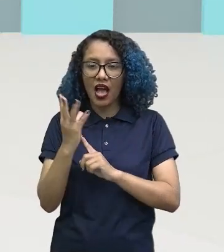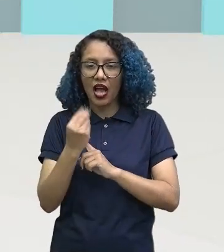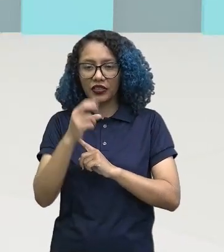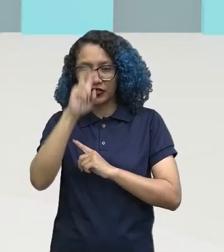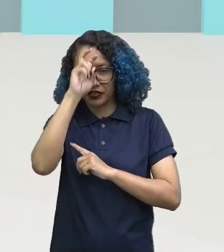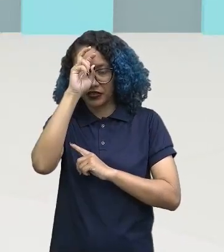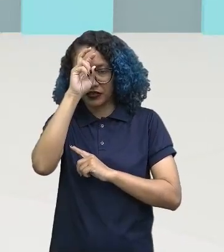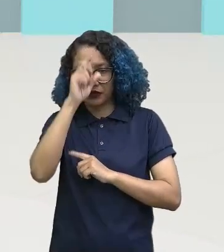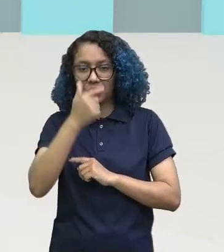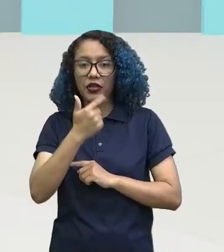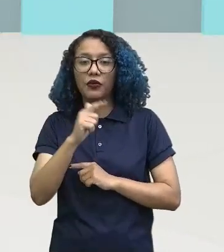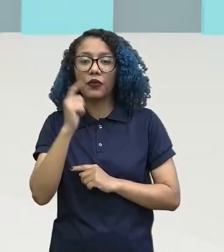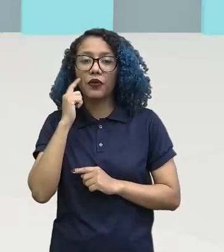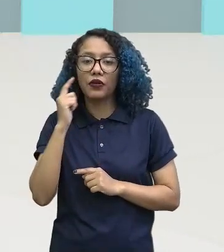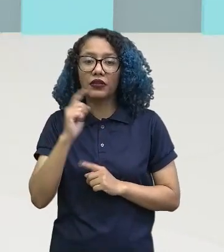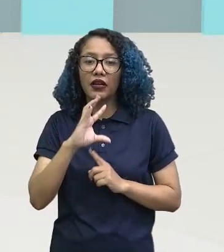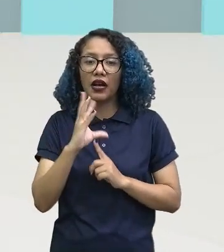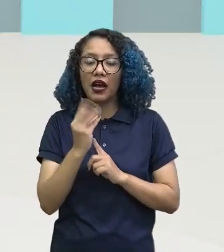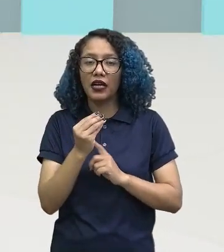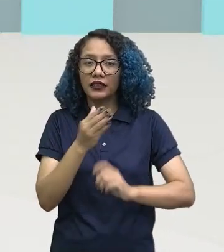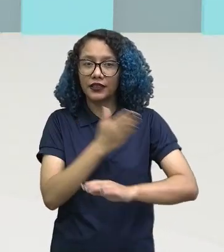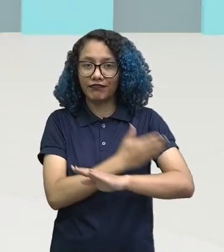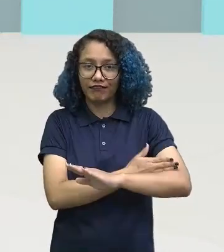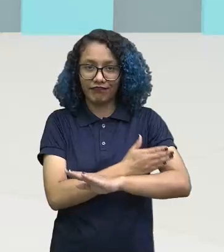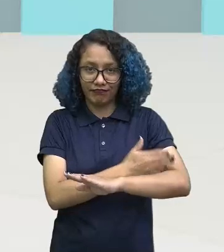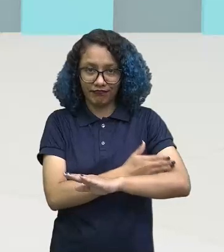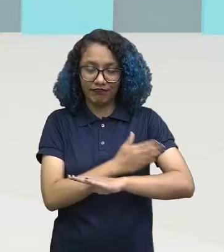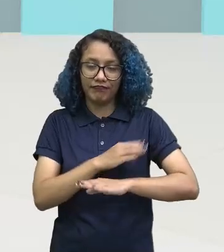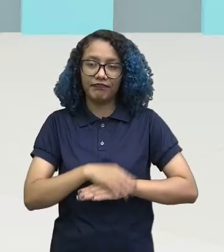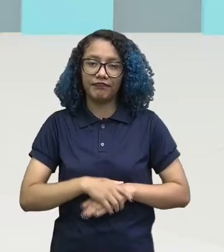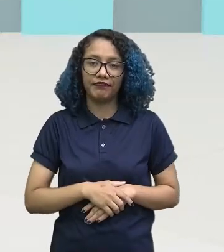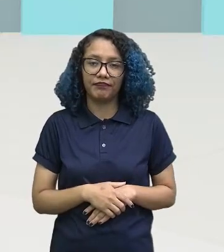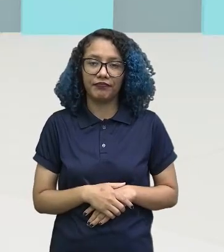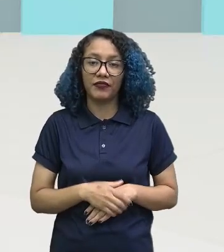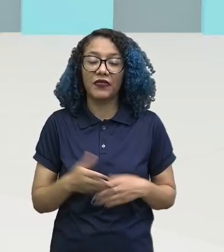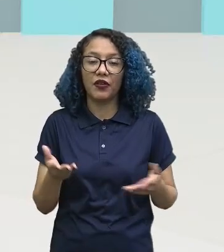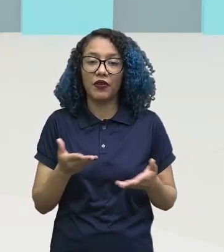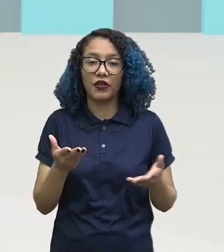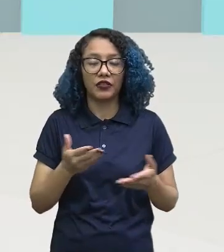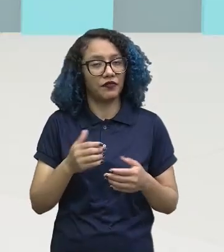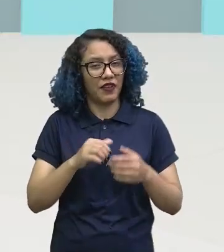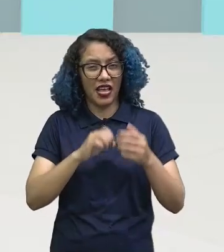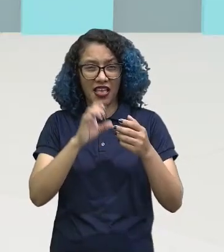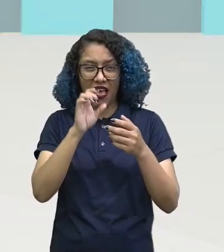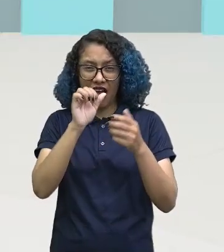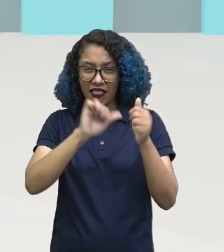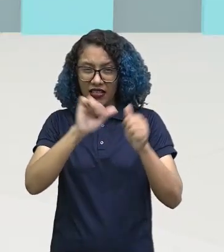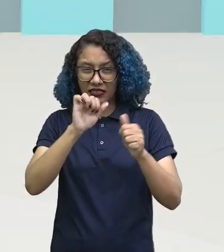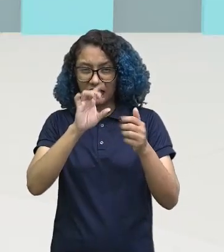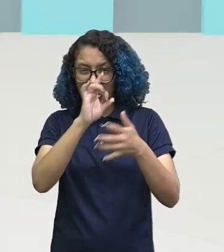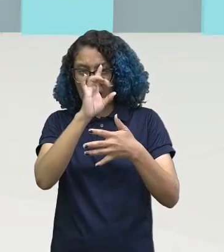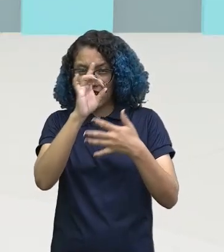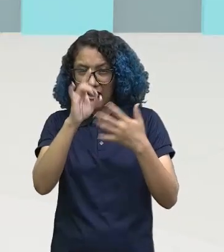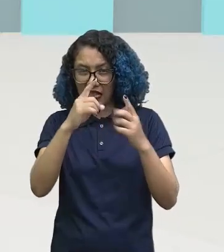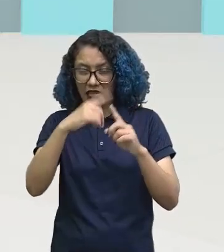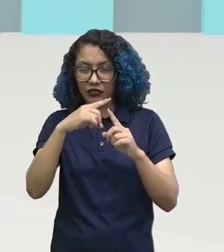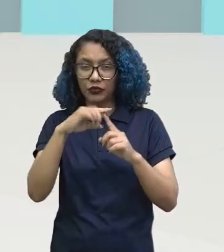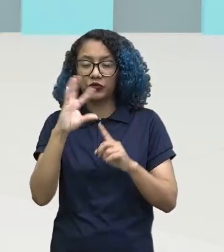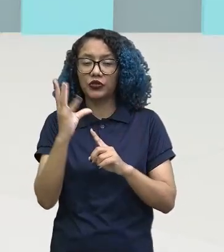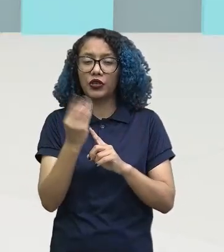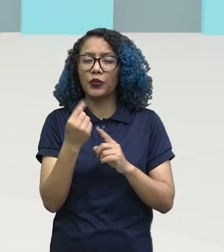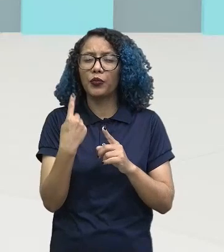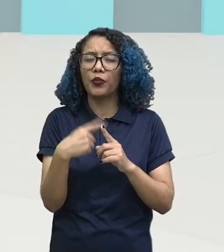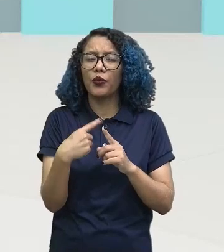ponta é a arte medieval. Então, vamos analisar cada um tipo de arte, pois a